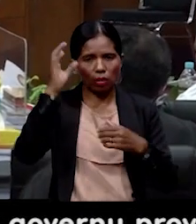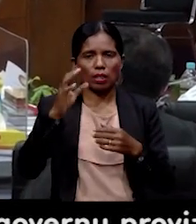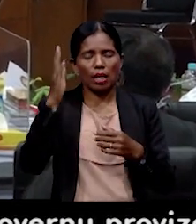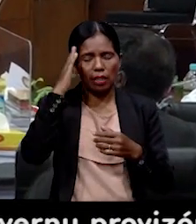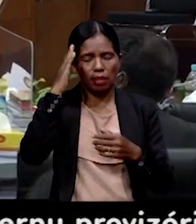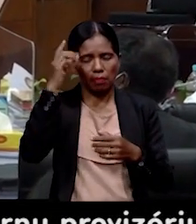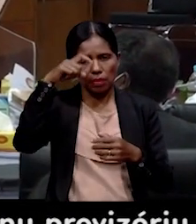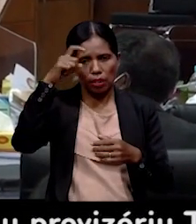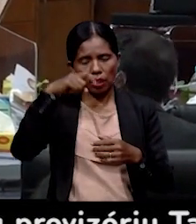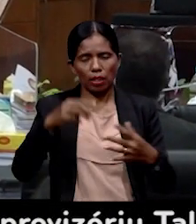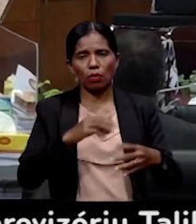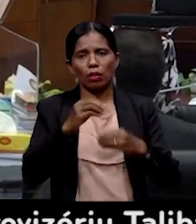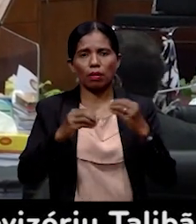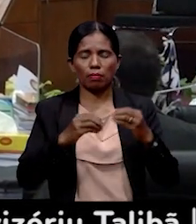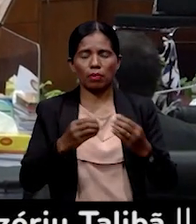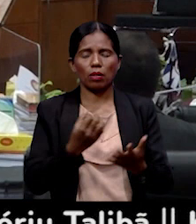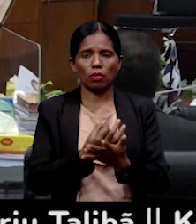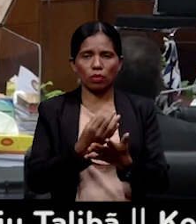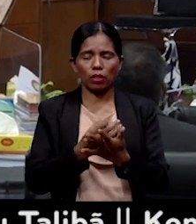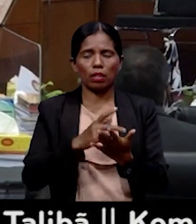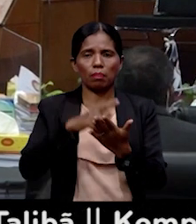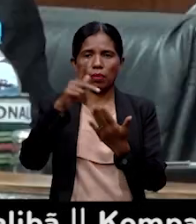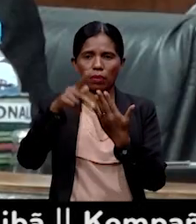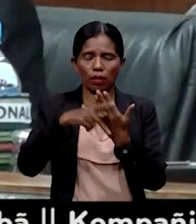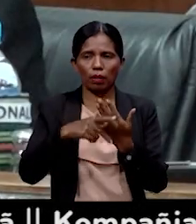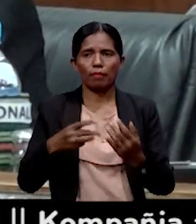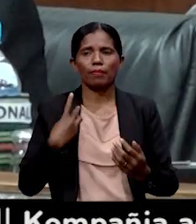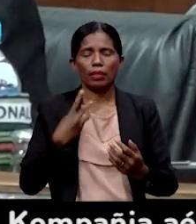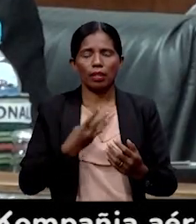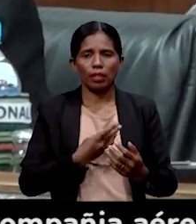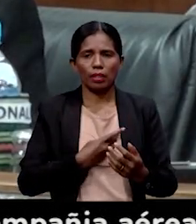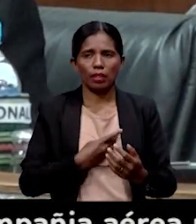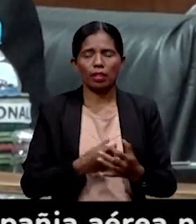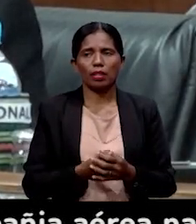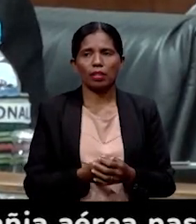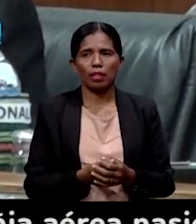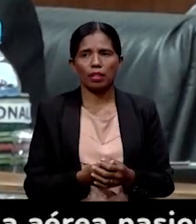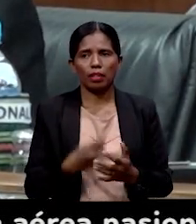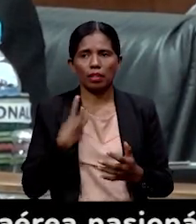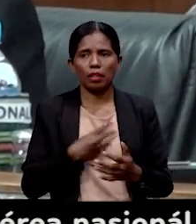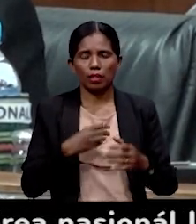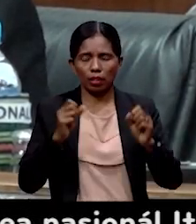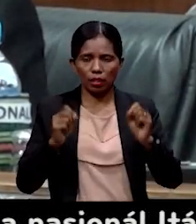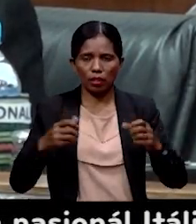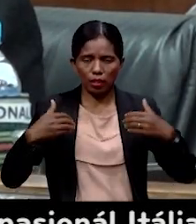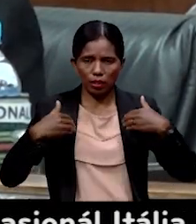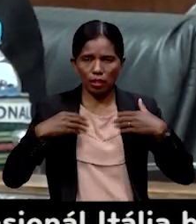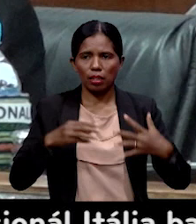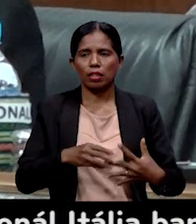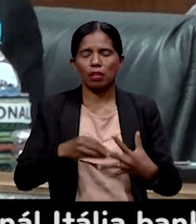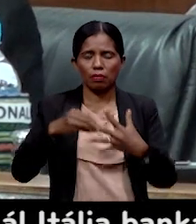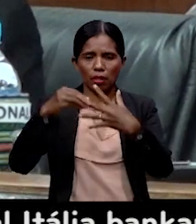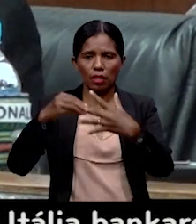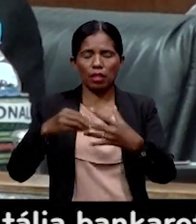barre especialista orçamento e a cada programa. E tem assessor Cira, Cira e tem que especialista ba